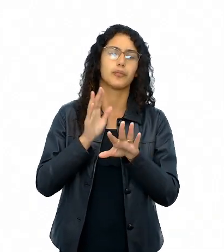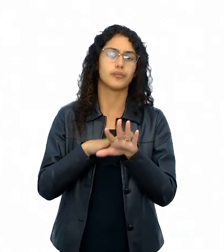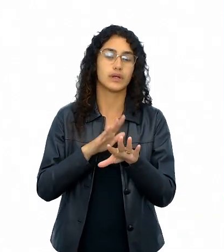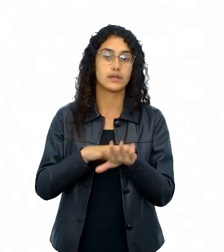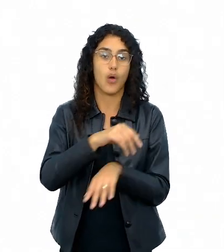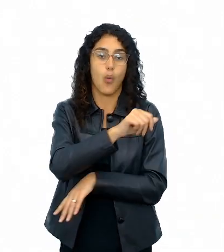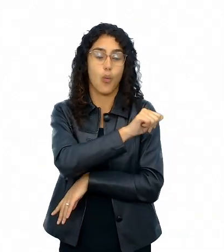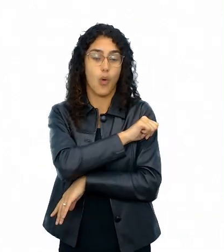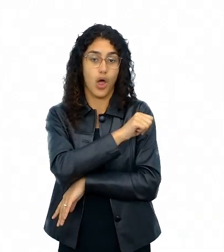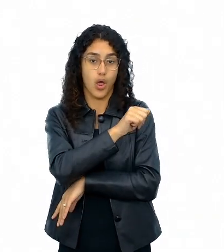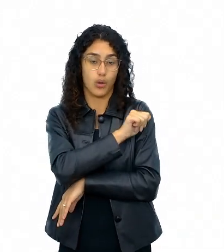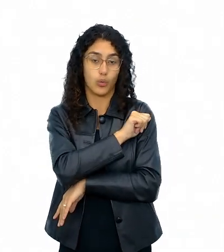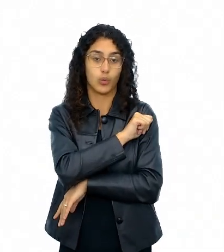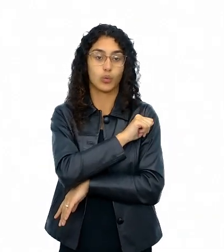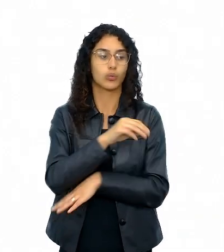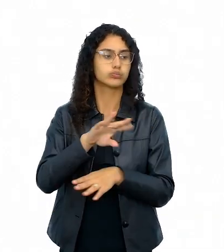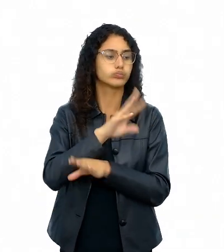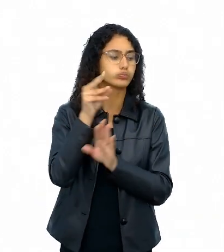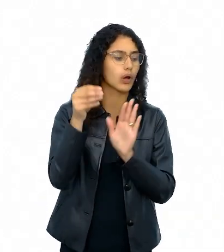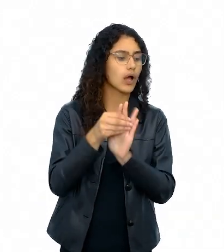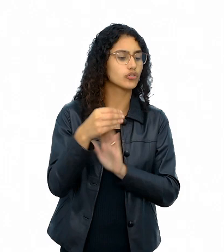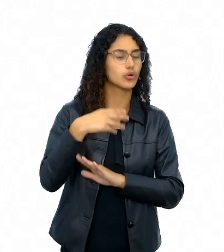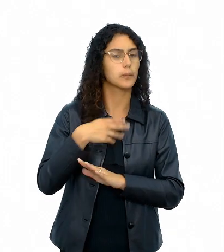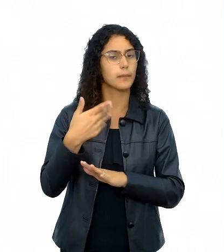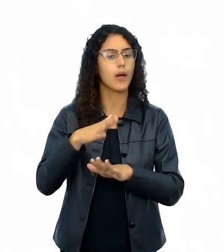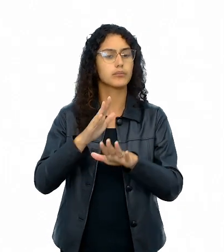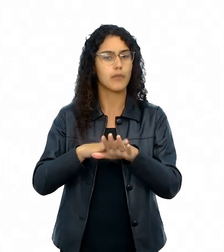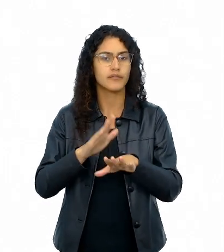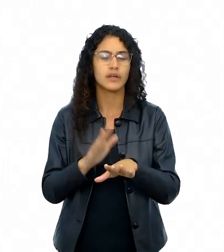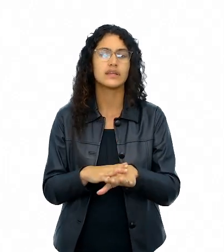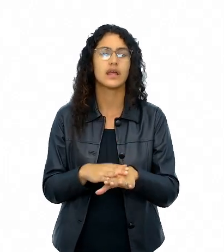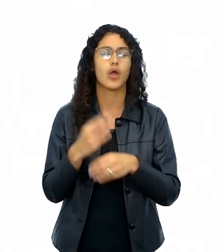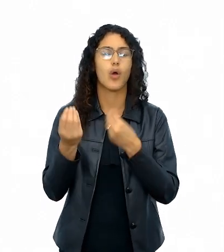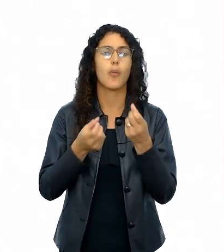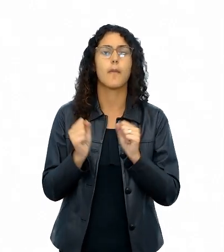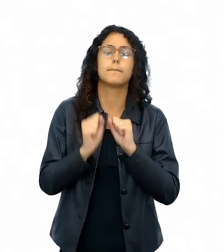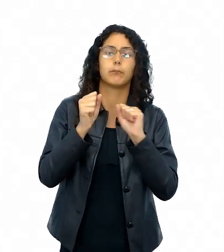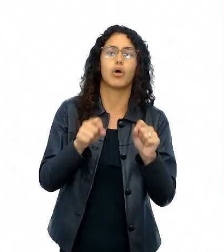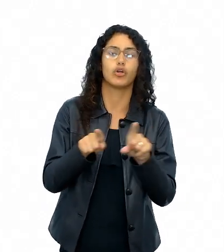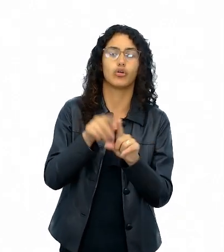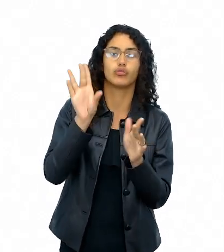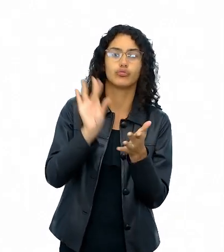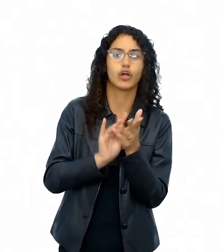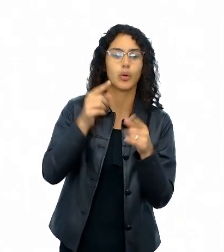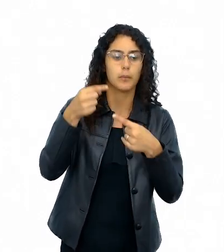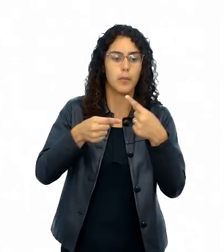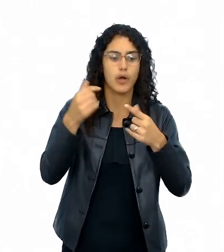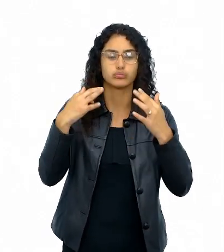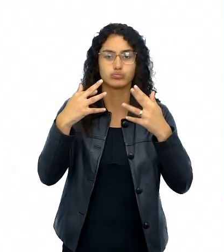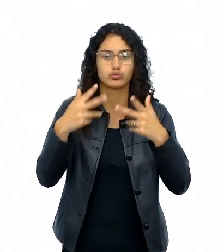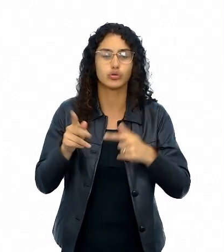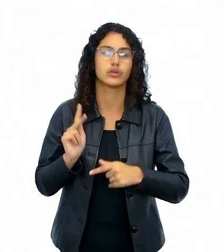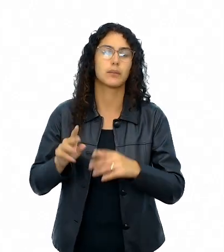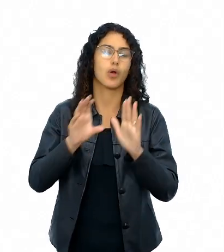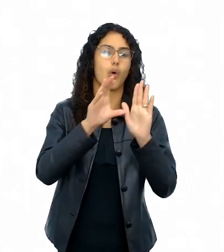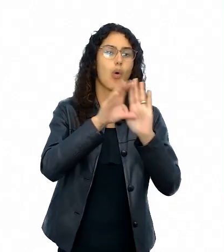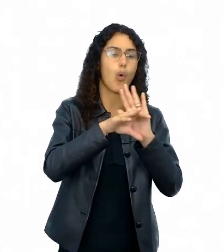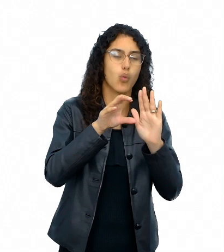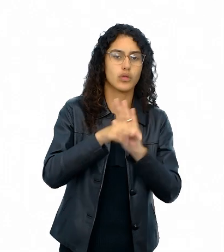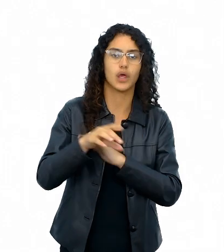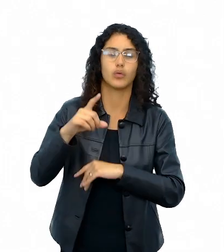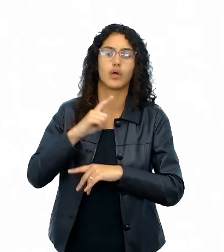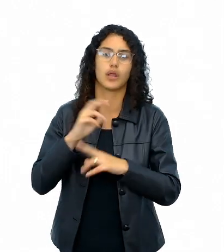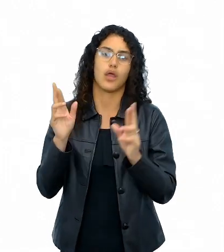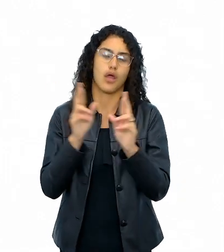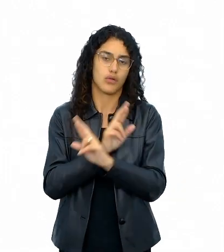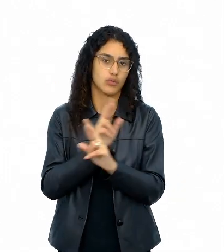os estudantes colocarem mais a mão na massa, como que eles podem, então, discutir todos esses conceitos que estão aí